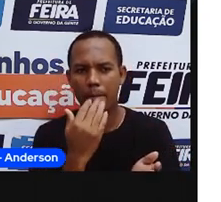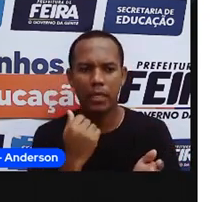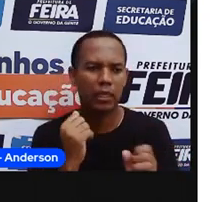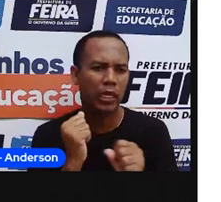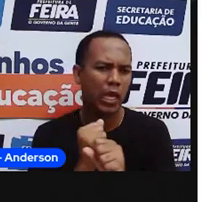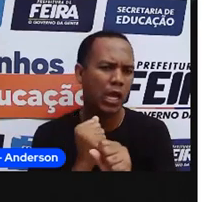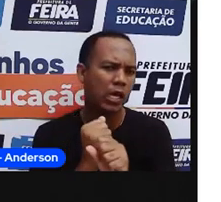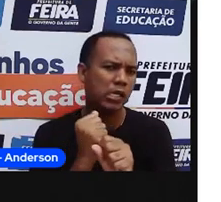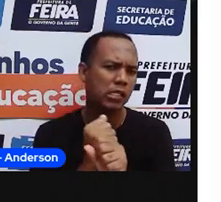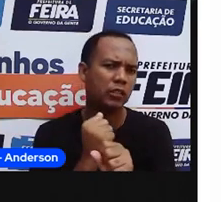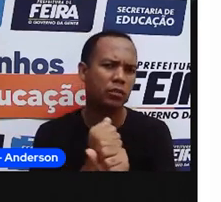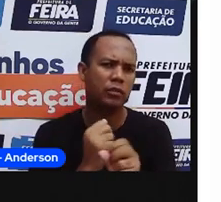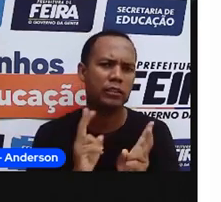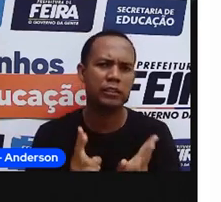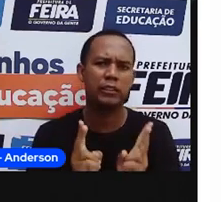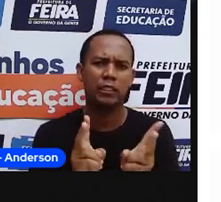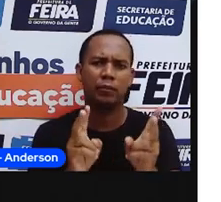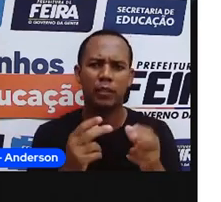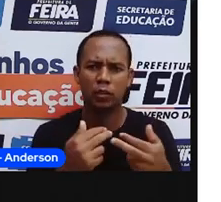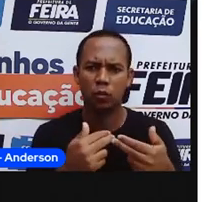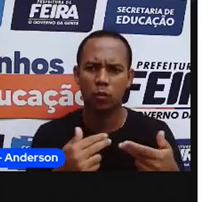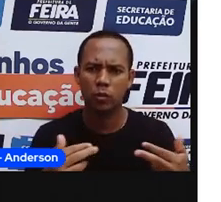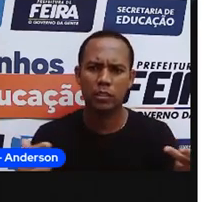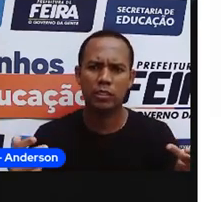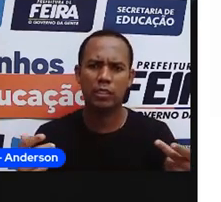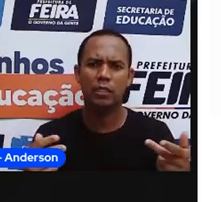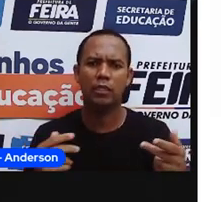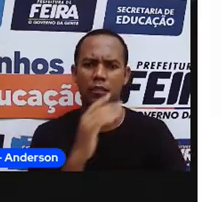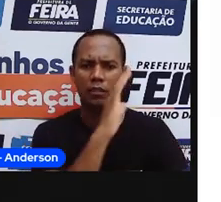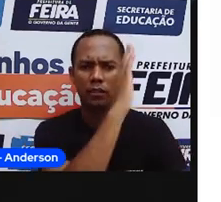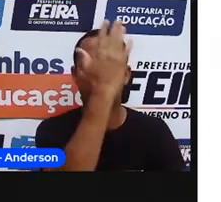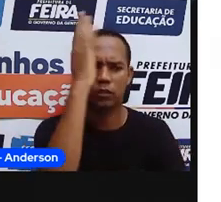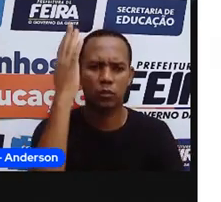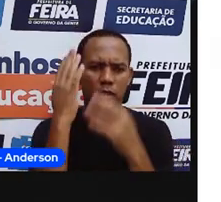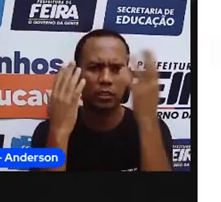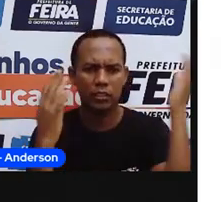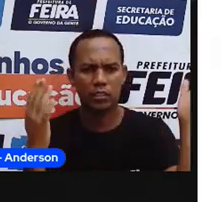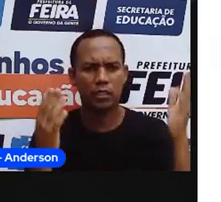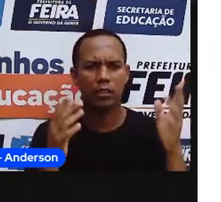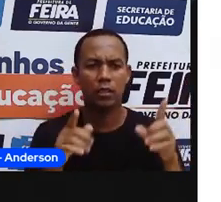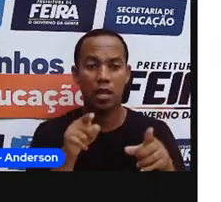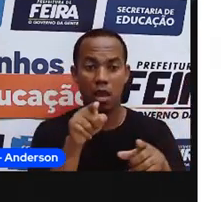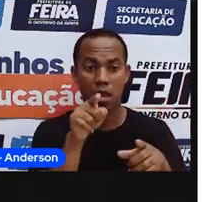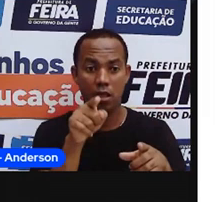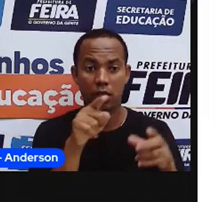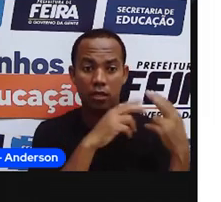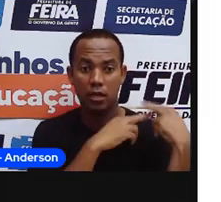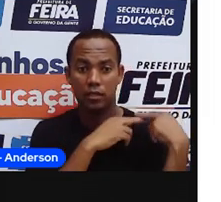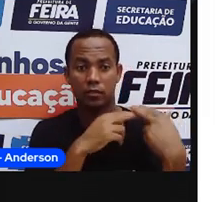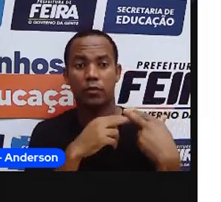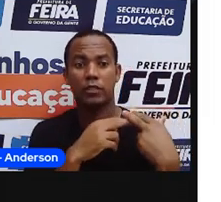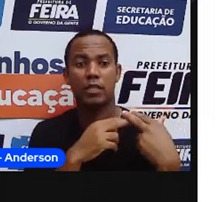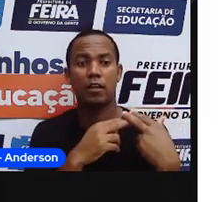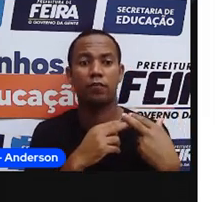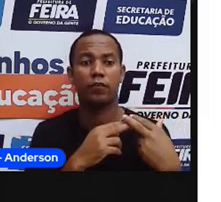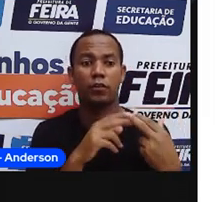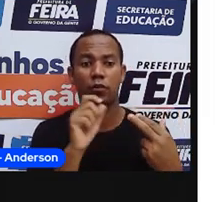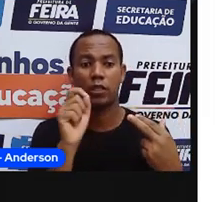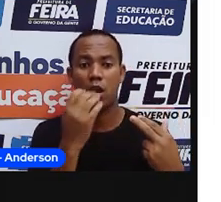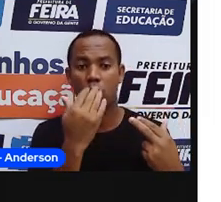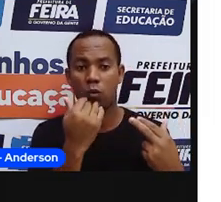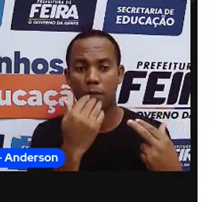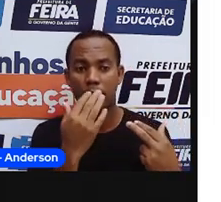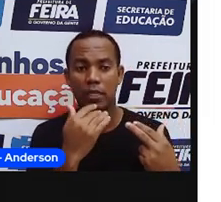anos exclusivamente de coisas que vieram aí da natureza, são eles os responsáveis por vários pratos que conhecemos